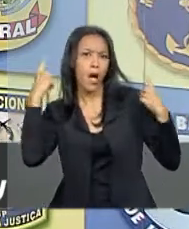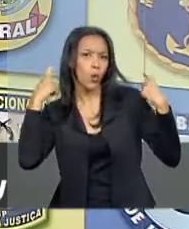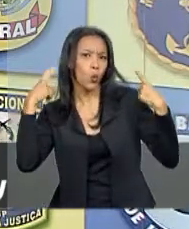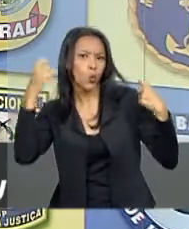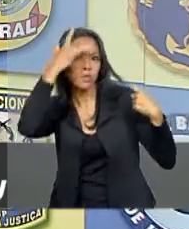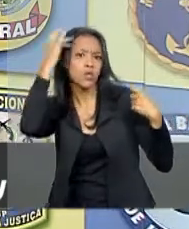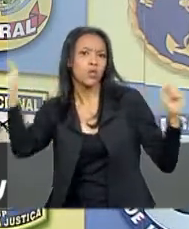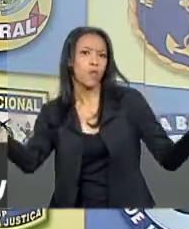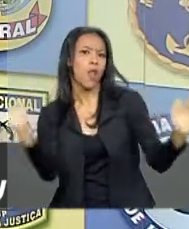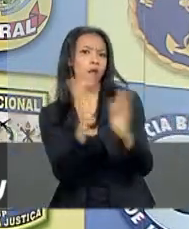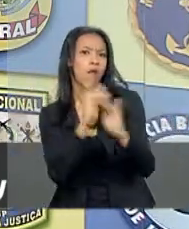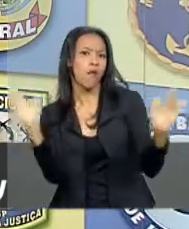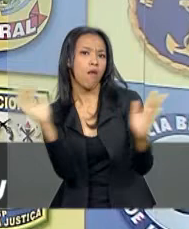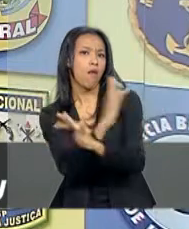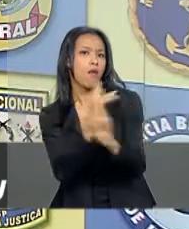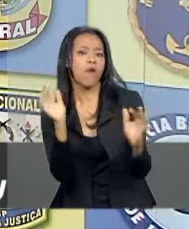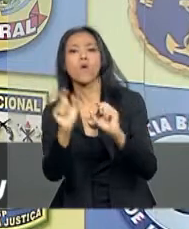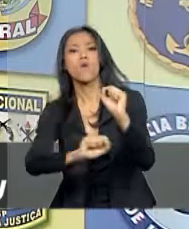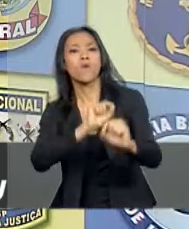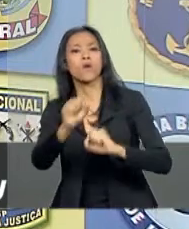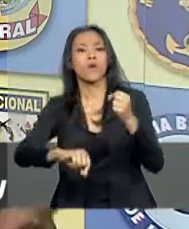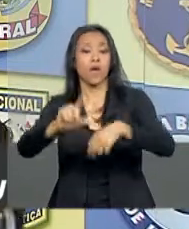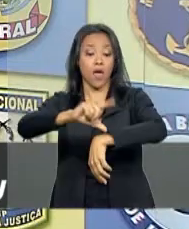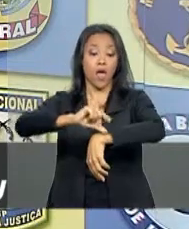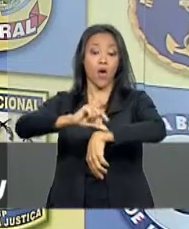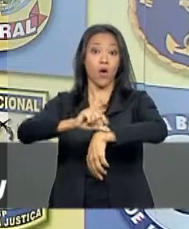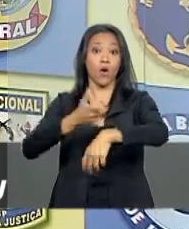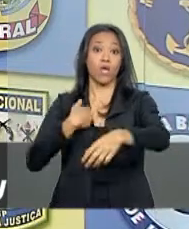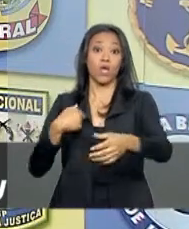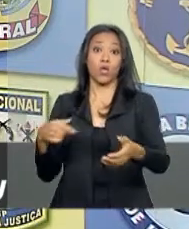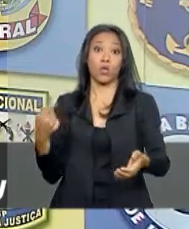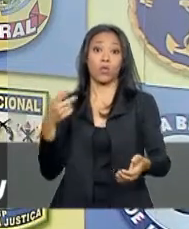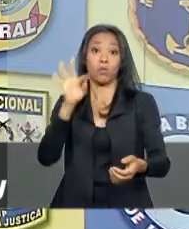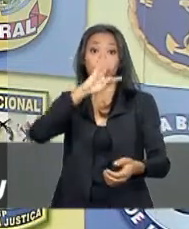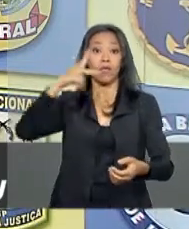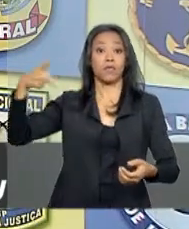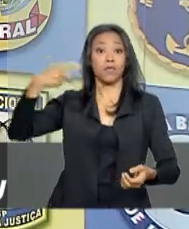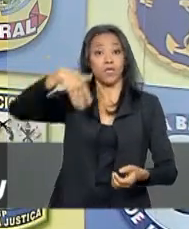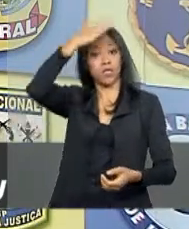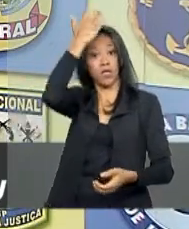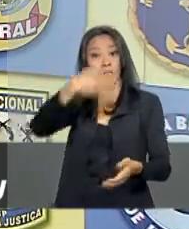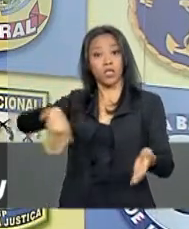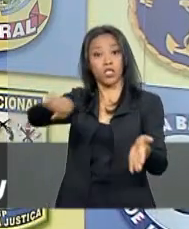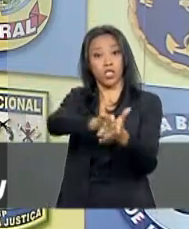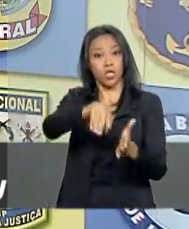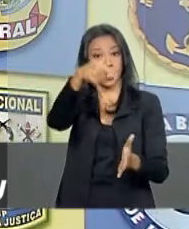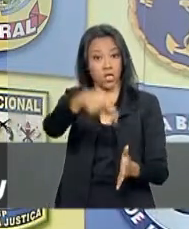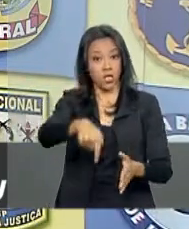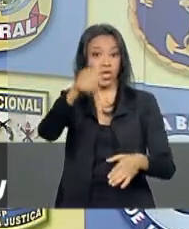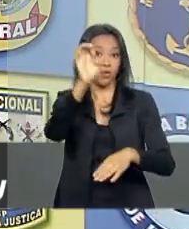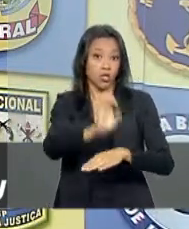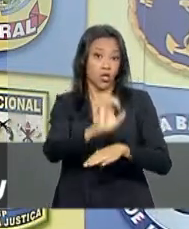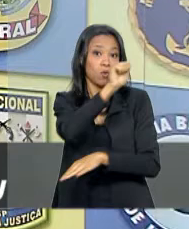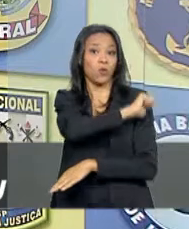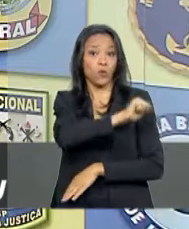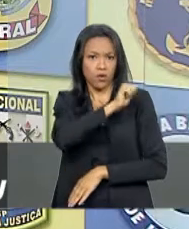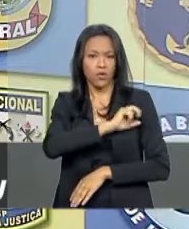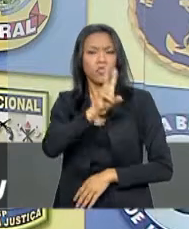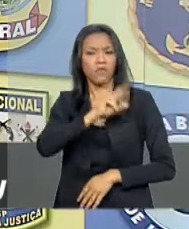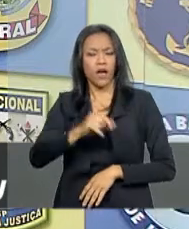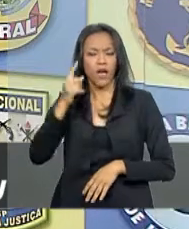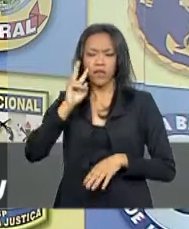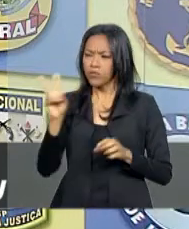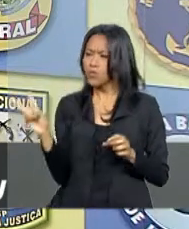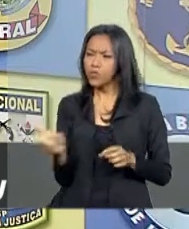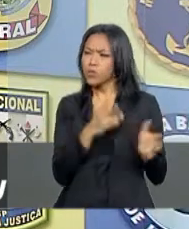pessoas se movimentando, isso porque está se aproximando a hora que o presidente Michel Temer chega aqui no Rio de Janeiro. A gente vai seguir acompanhando todos os